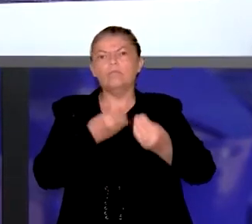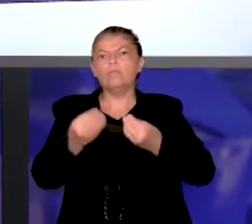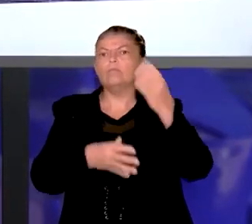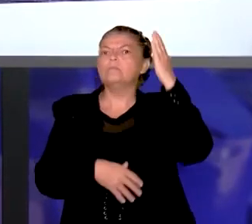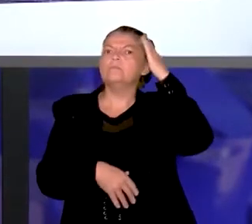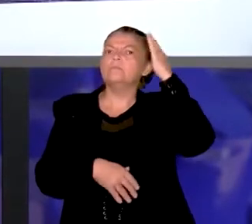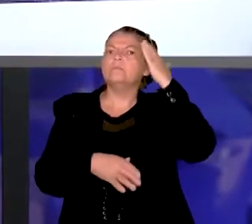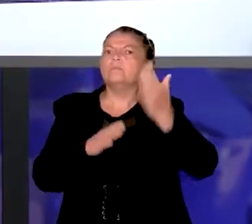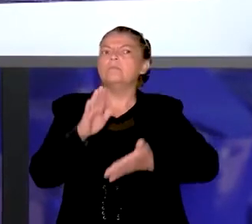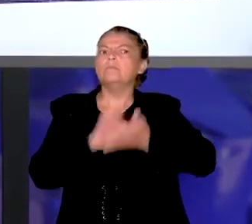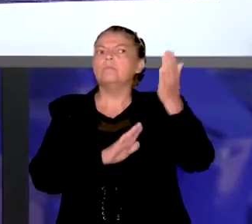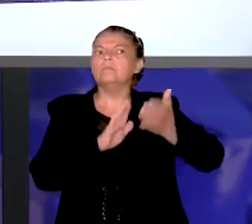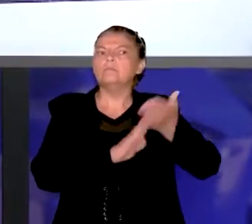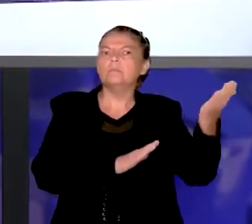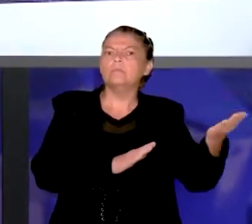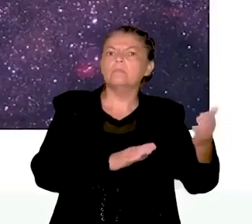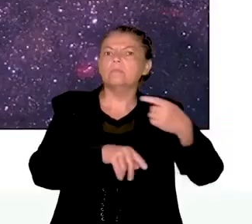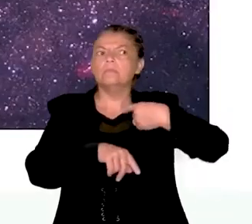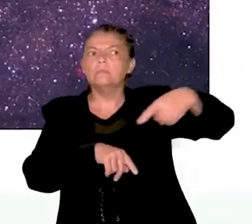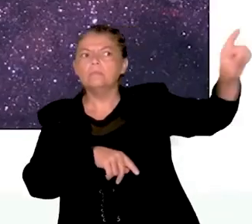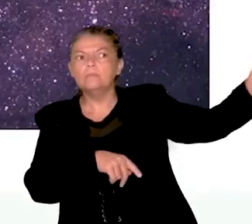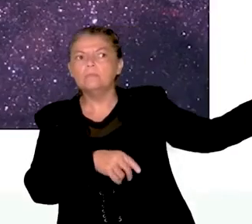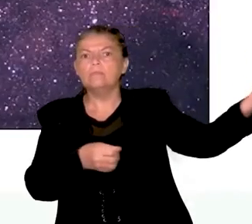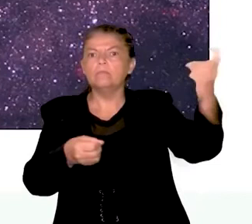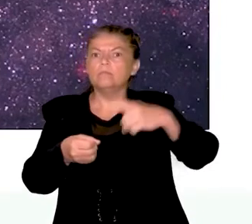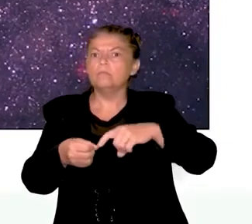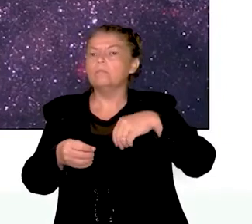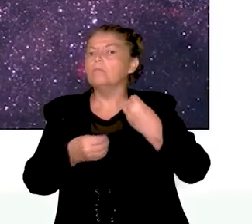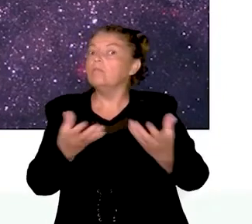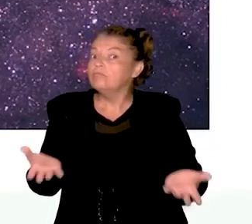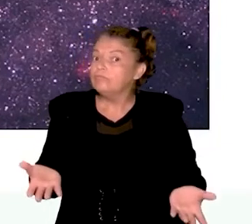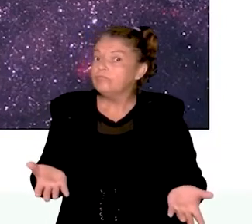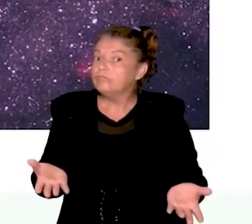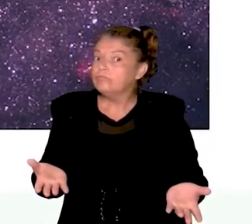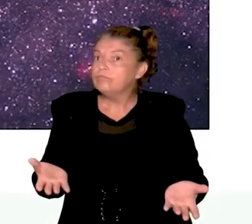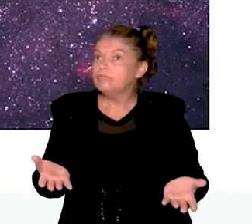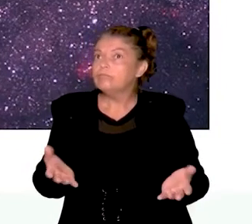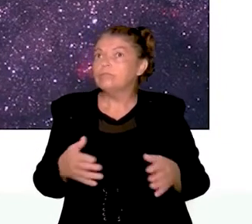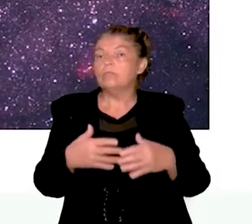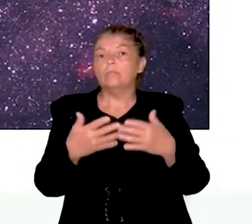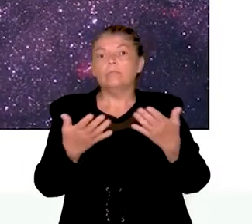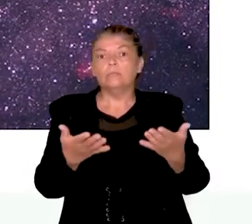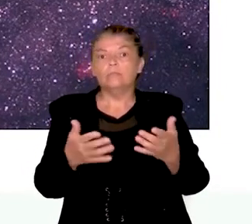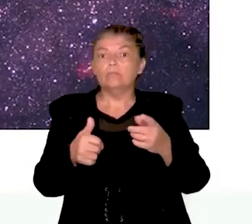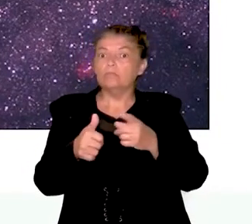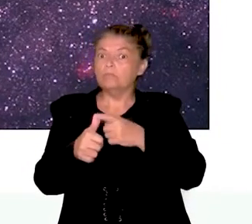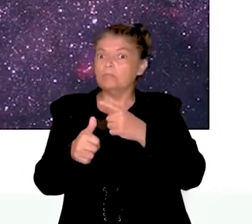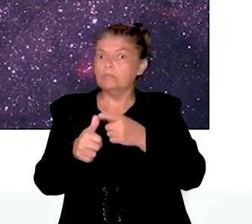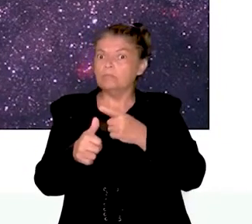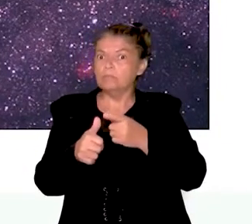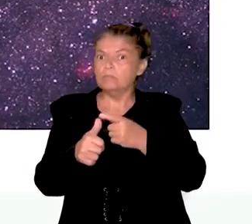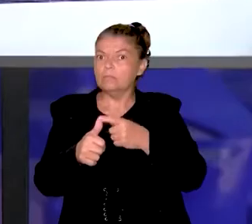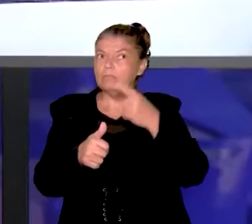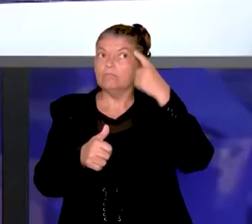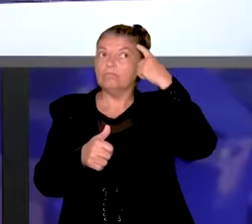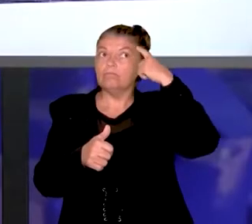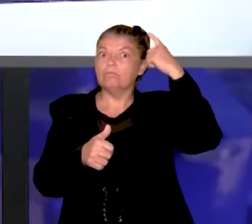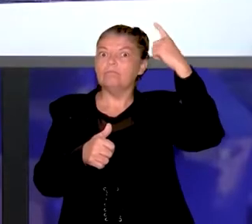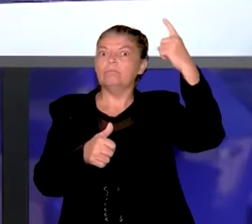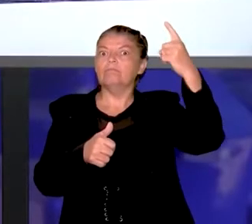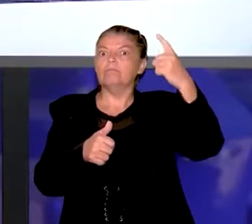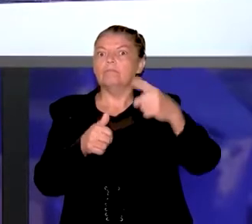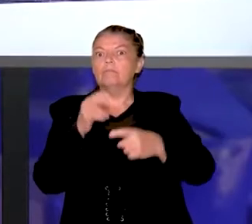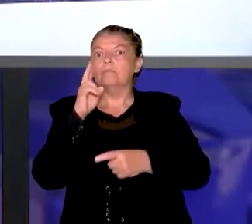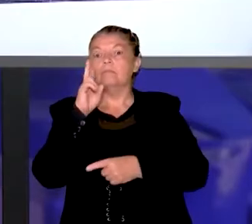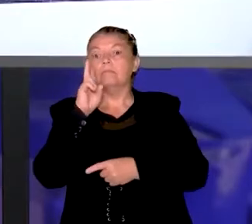se orientavam pelas localizações dos astros. E um dos primeiros astros a ser utilizado como forma de localização há mais de